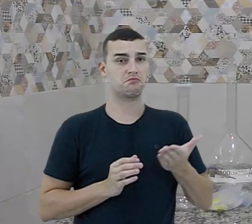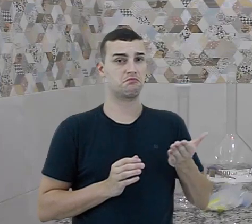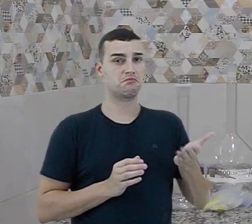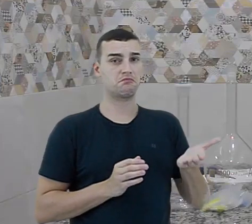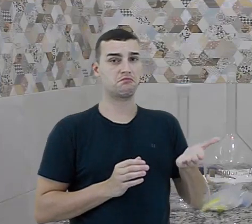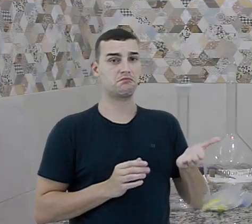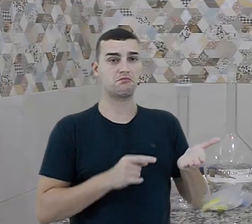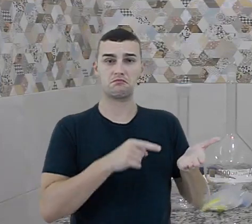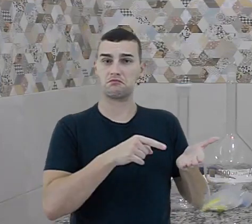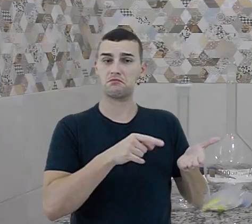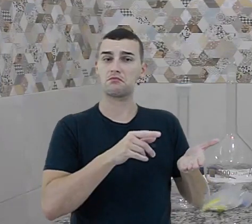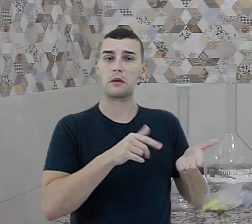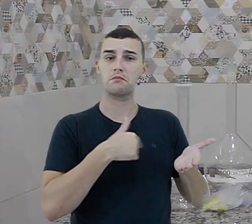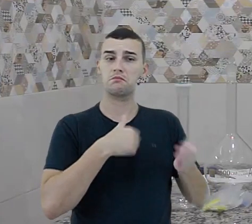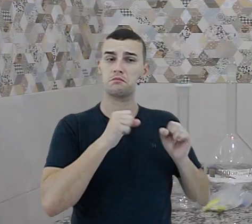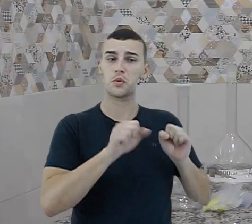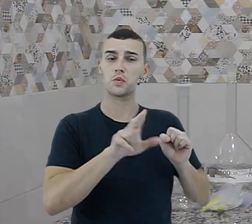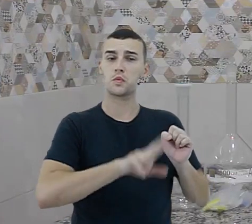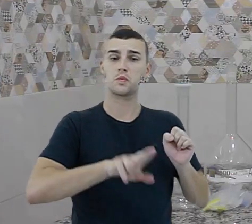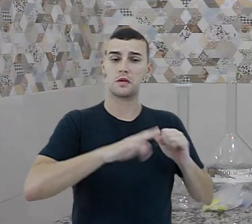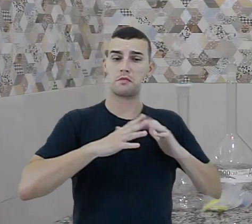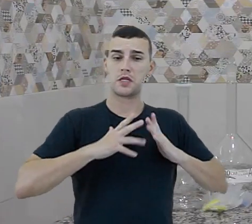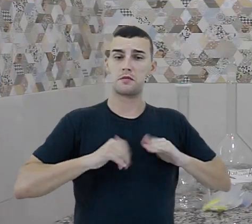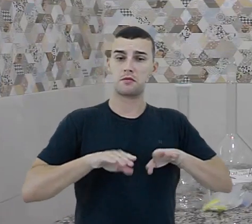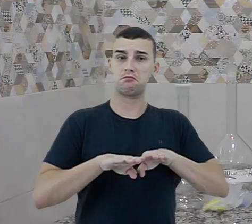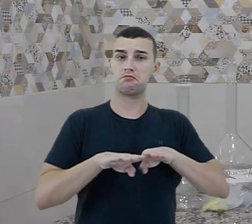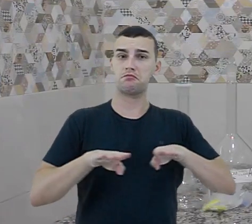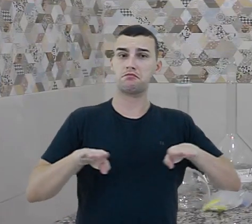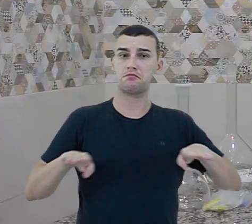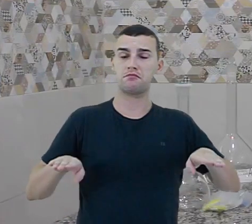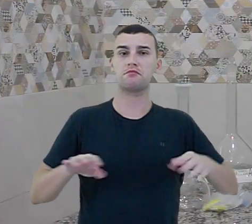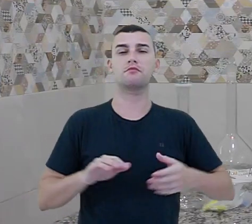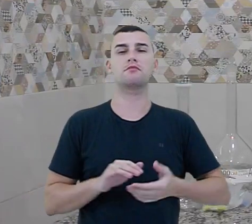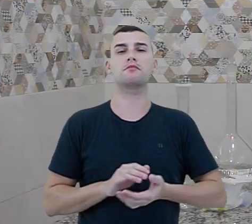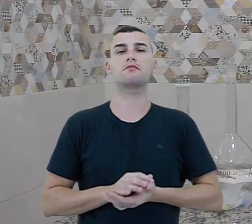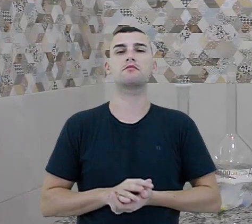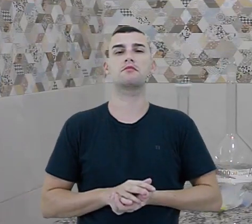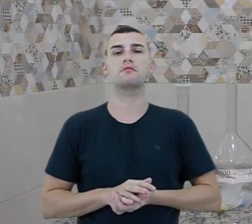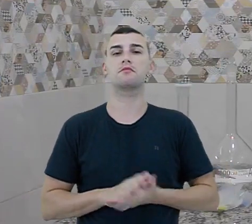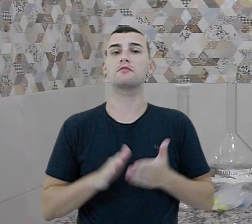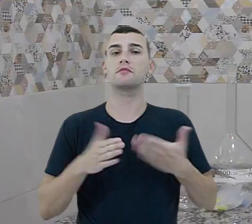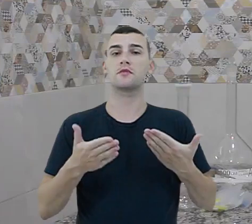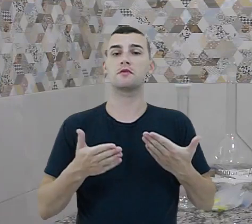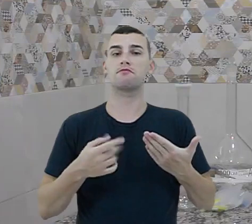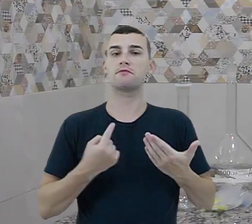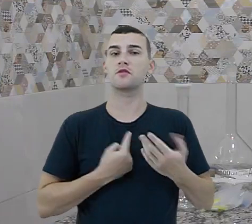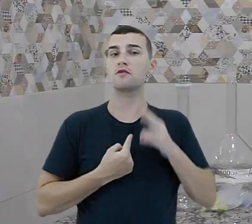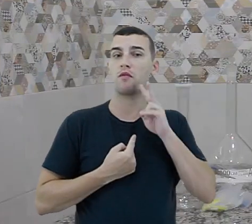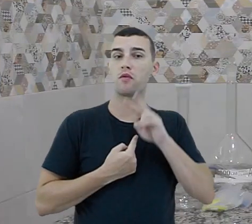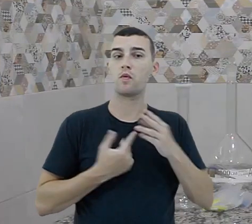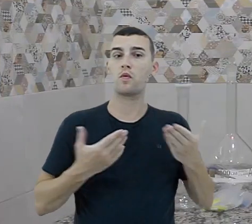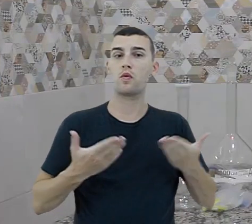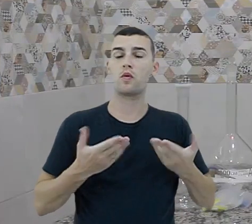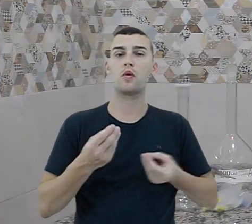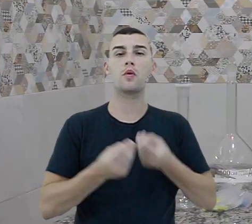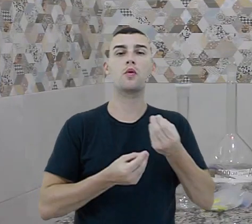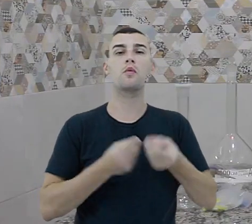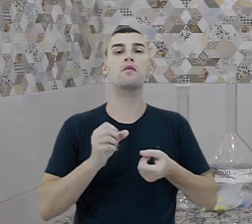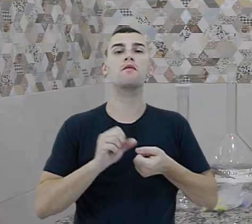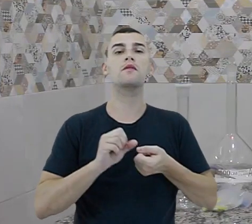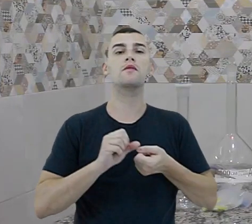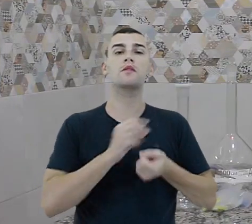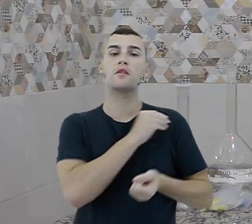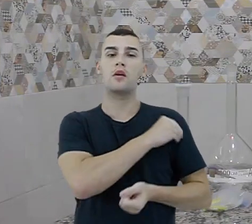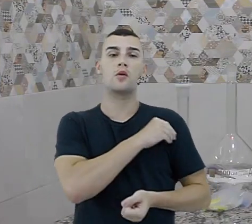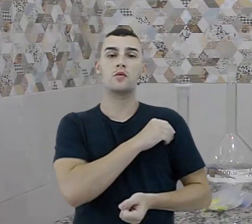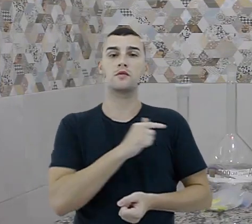E já posso utilizar para limpar a bancada, certo? Bom, então nós vimos aqui um